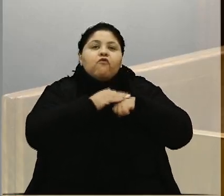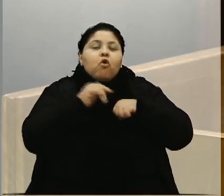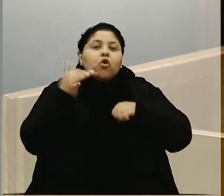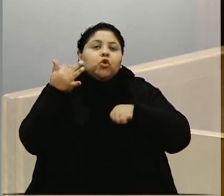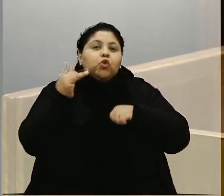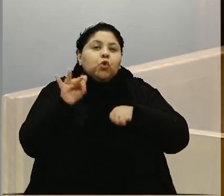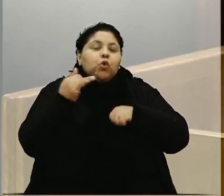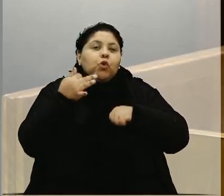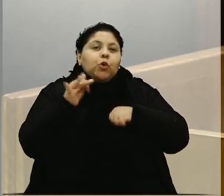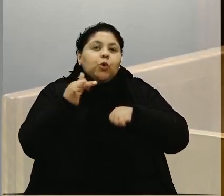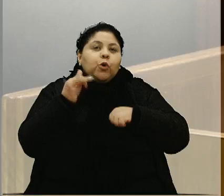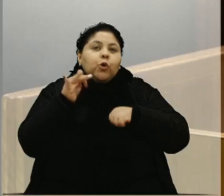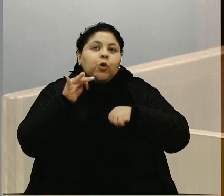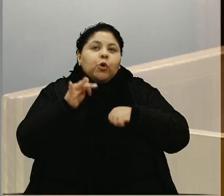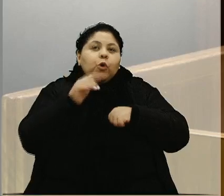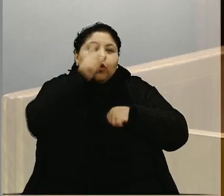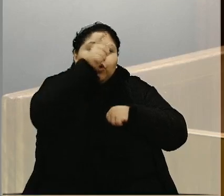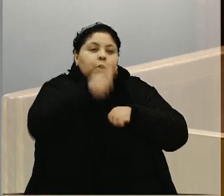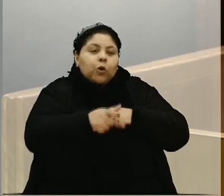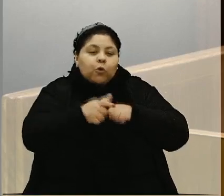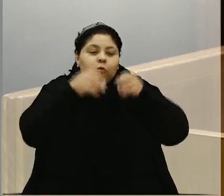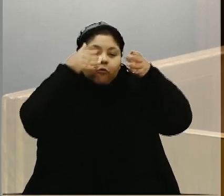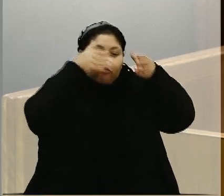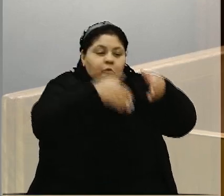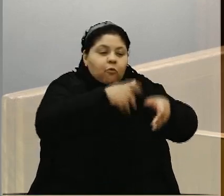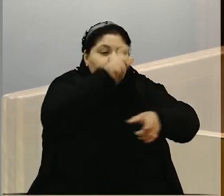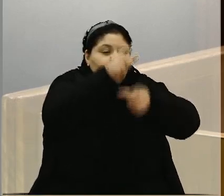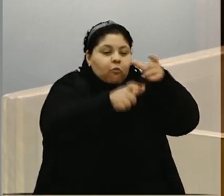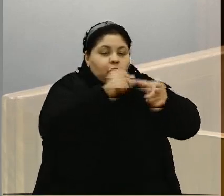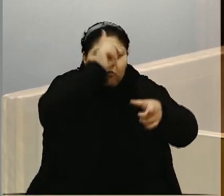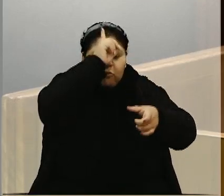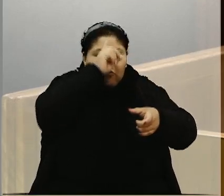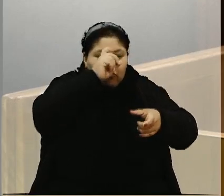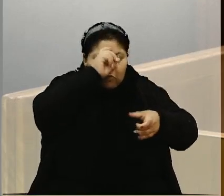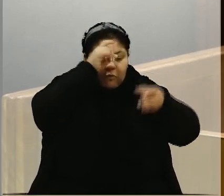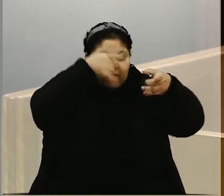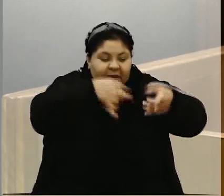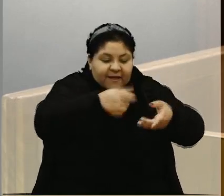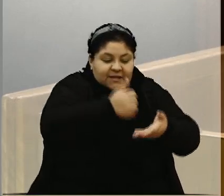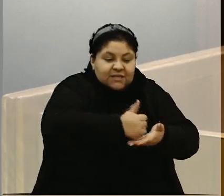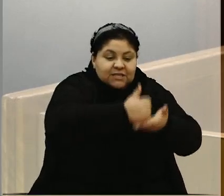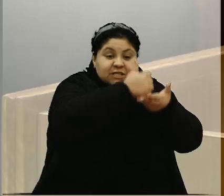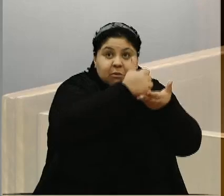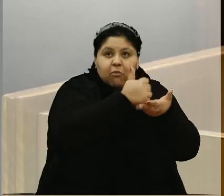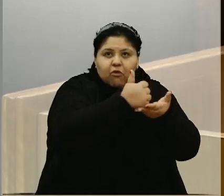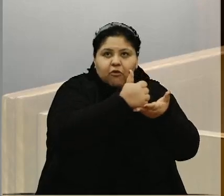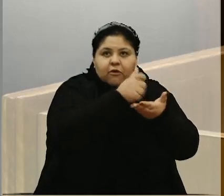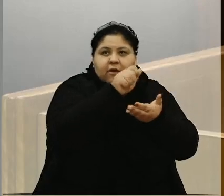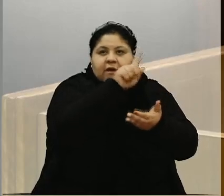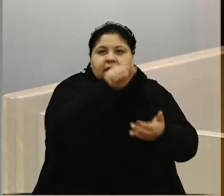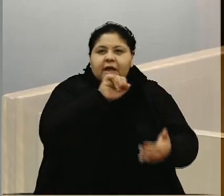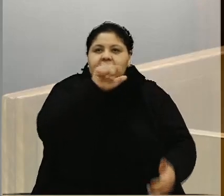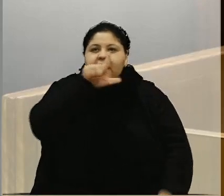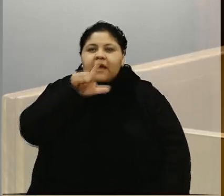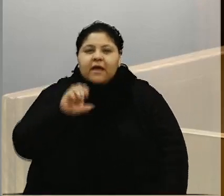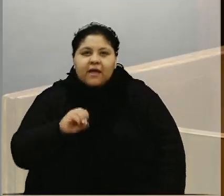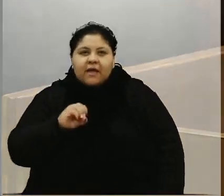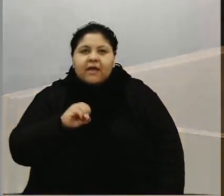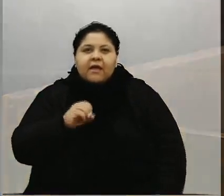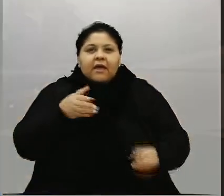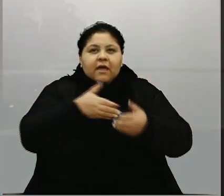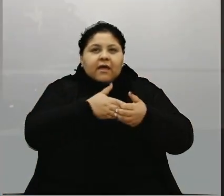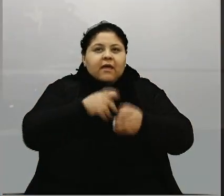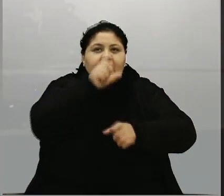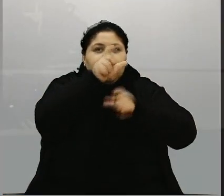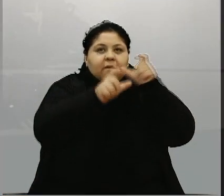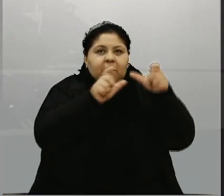trabalho voltado para pessoas em hospitais, casas asilares e casas de apoio, onde buscamos assistir essas pessoas, tanto os